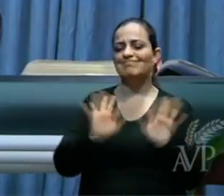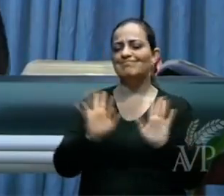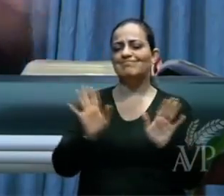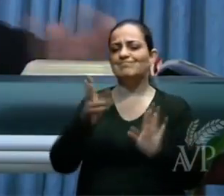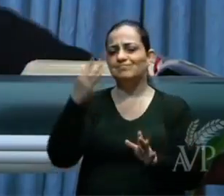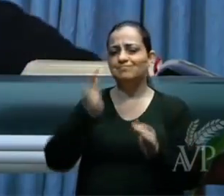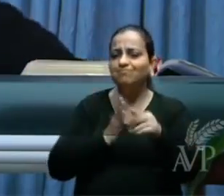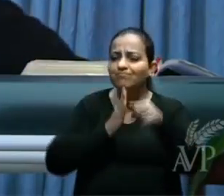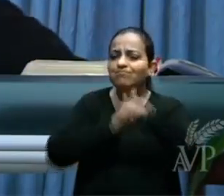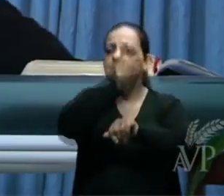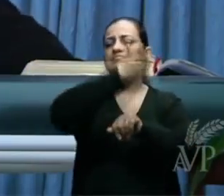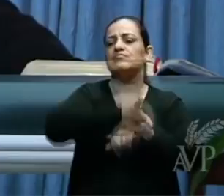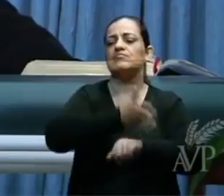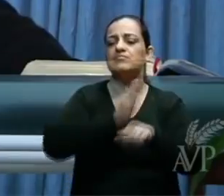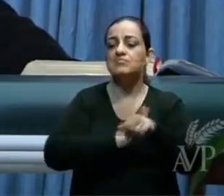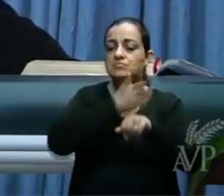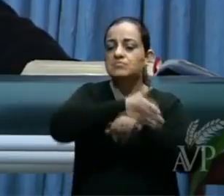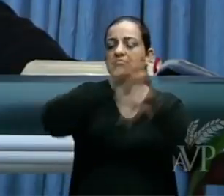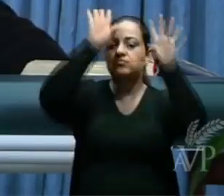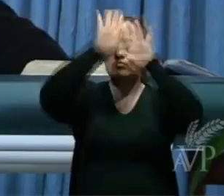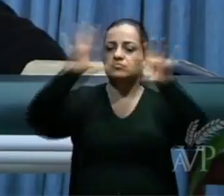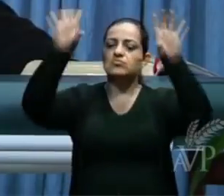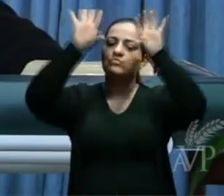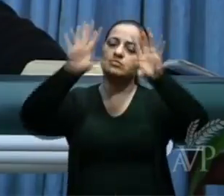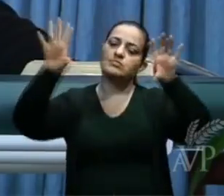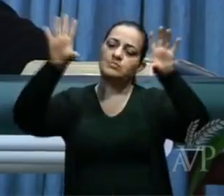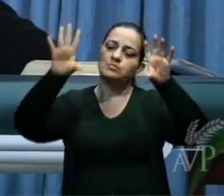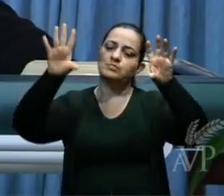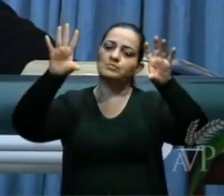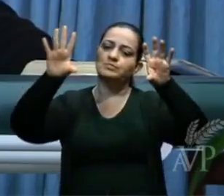verei traz no reino dos céus